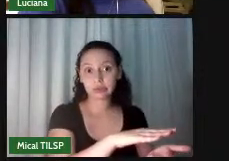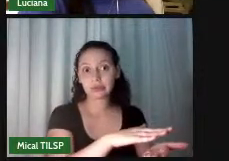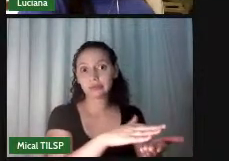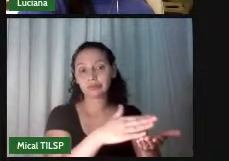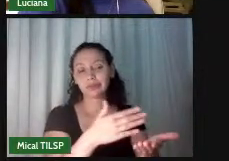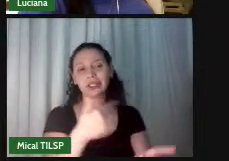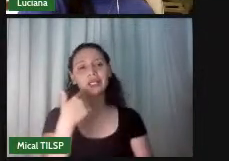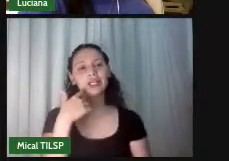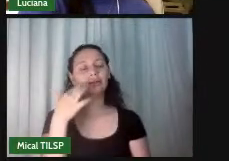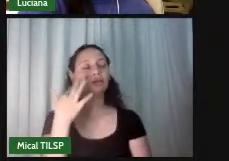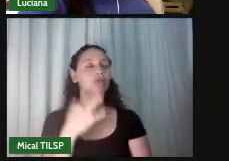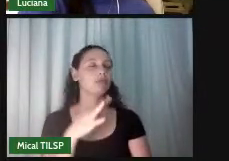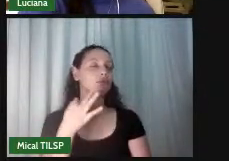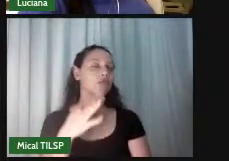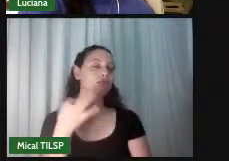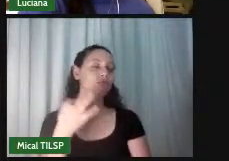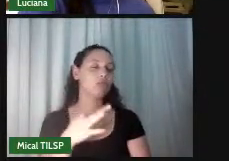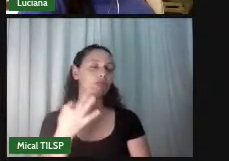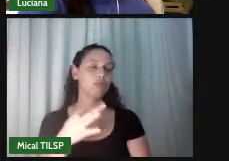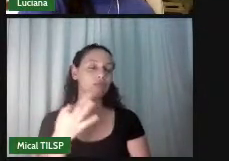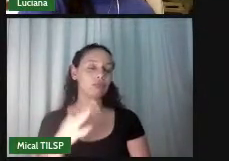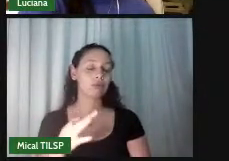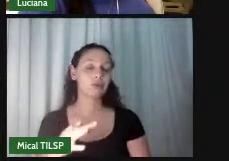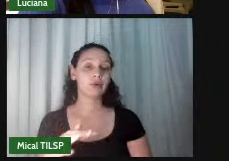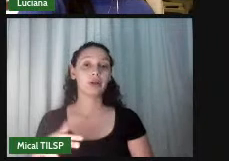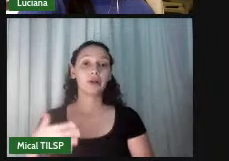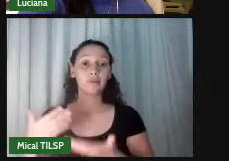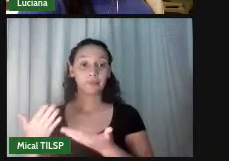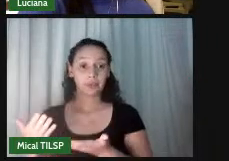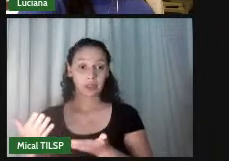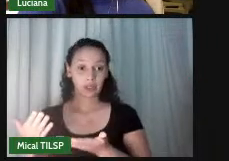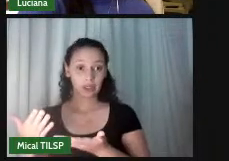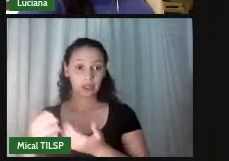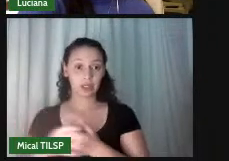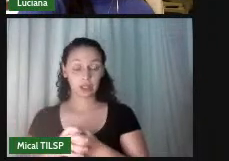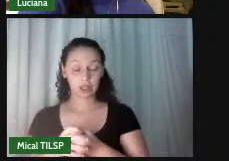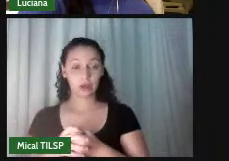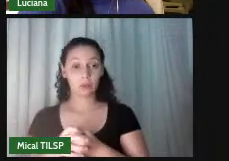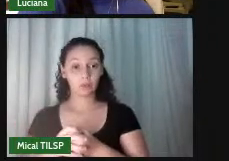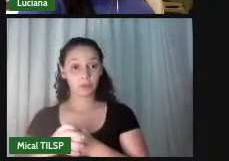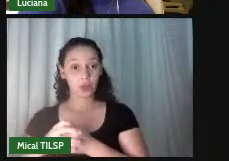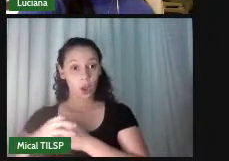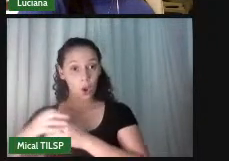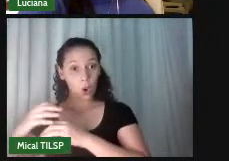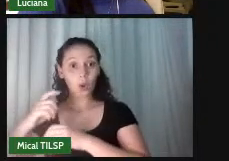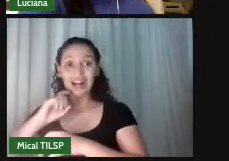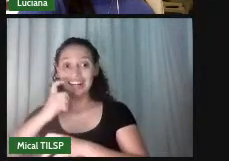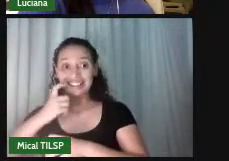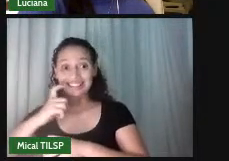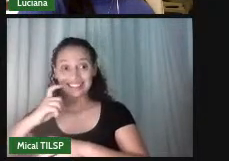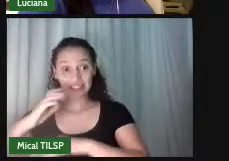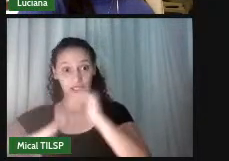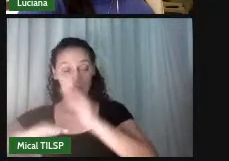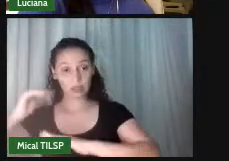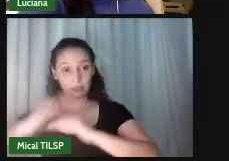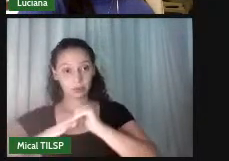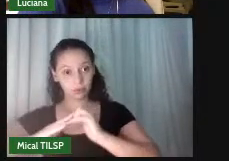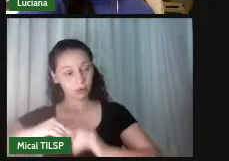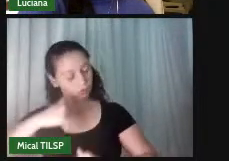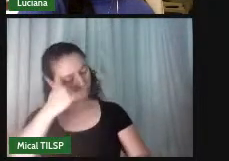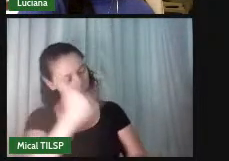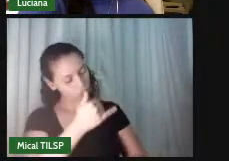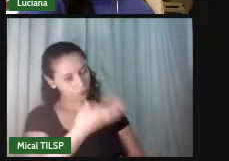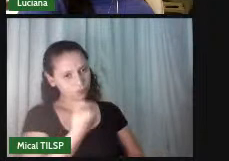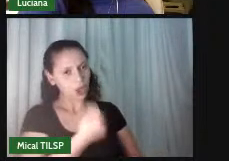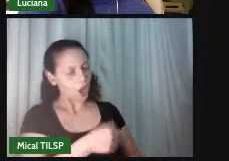dentista número um, então, propôs para ele, bicho, vamos retratar esse canal? Bom, tá doendo aqui. Em momento